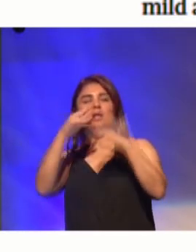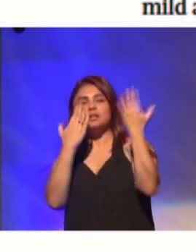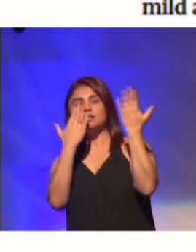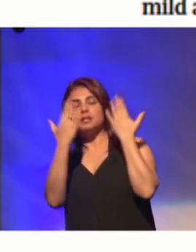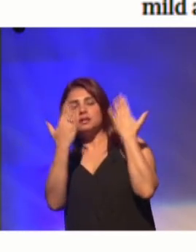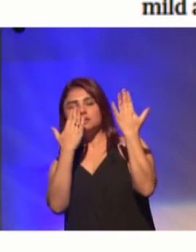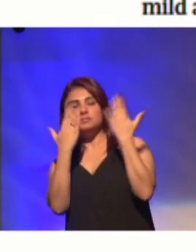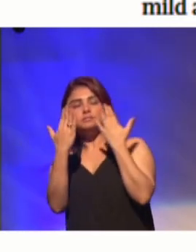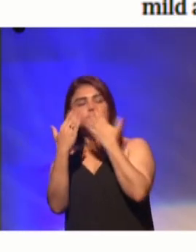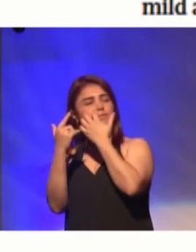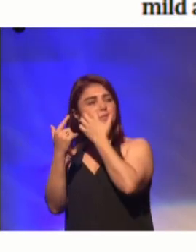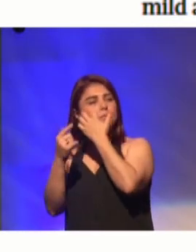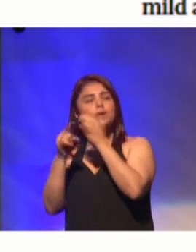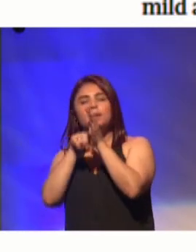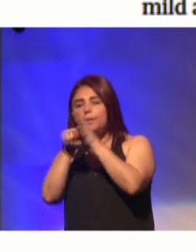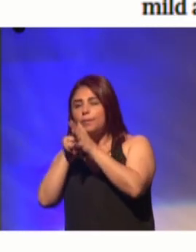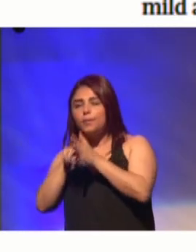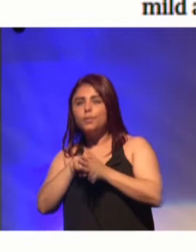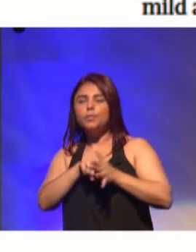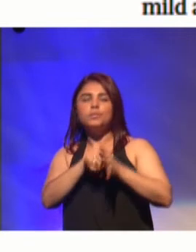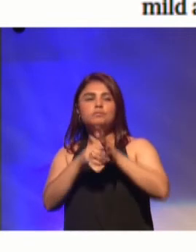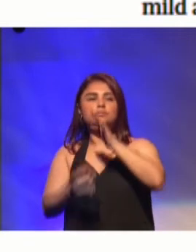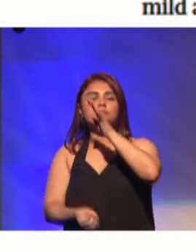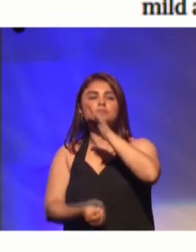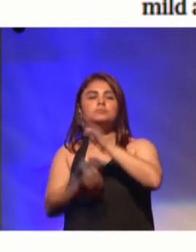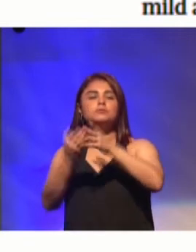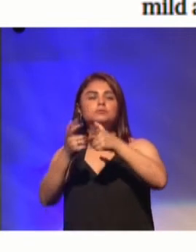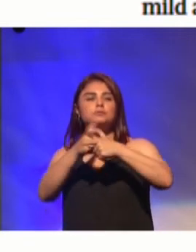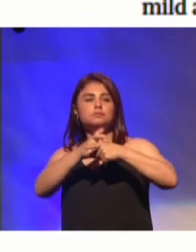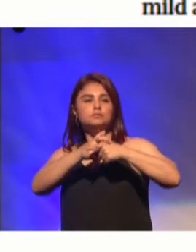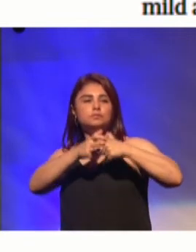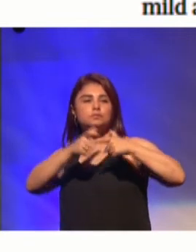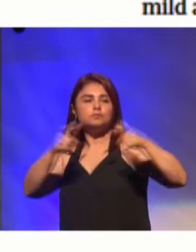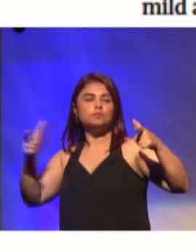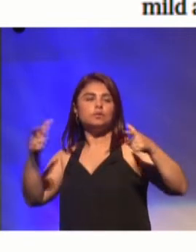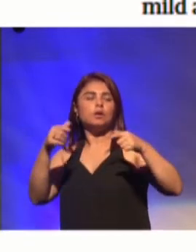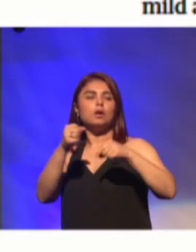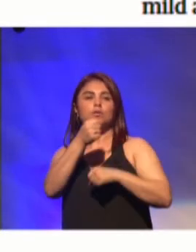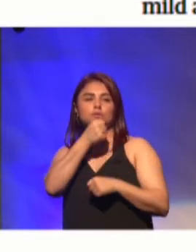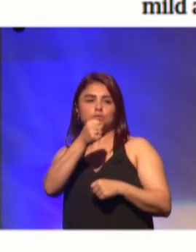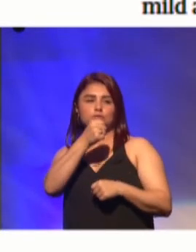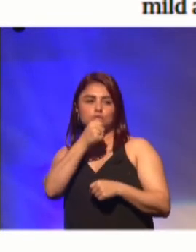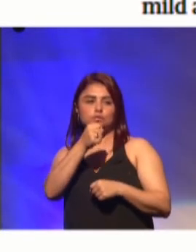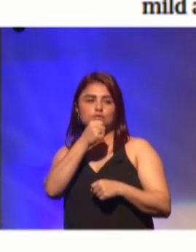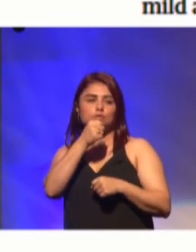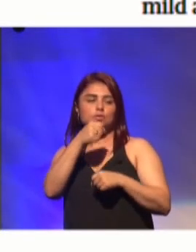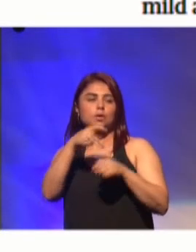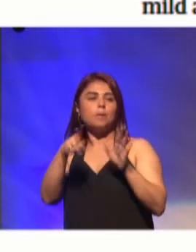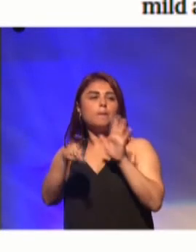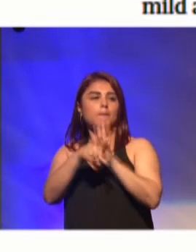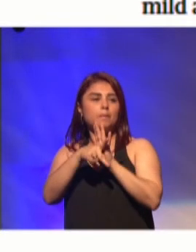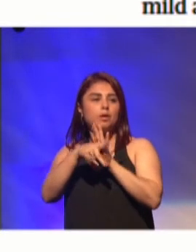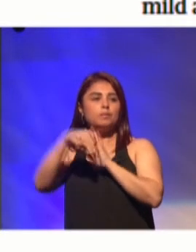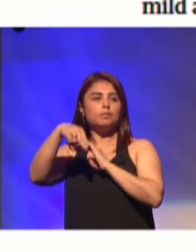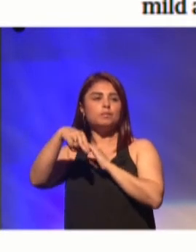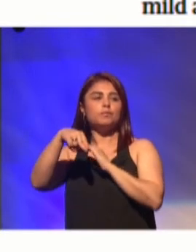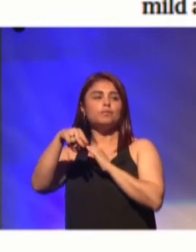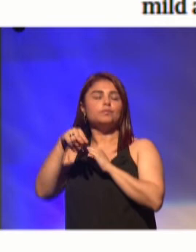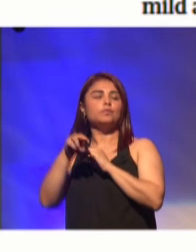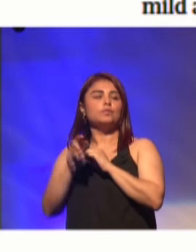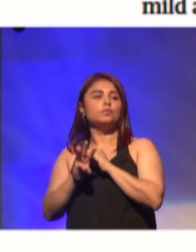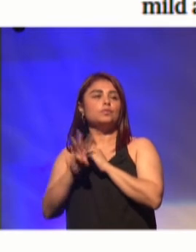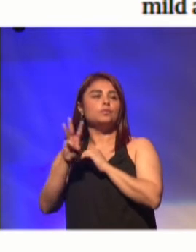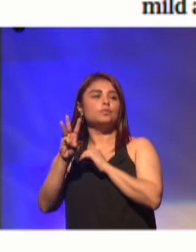produziu um grande auê, porque o The New York Times, um jornal leigo, publicou essa